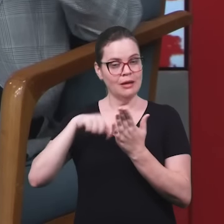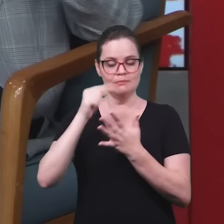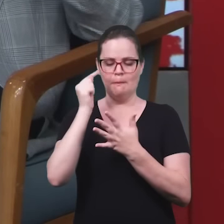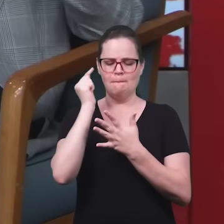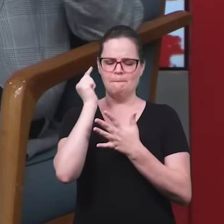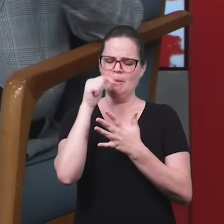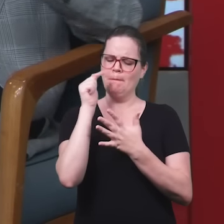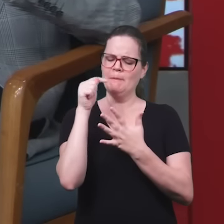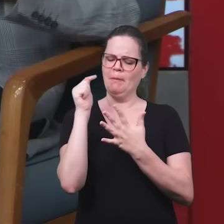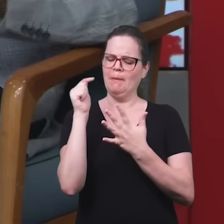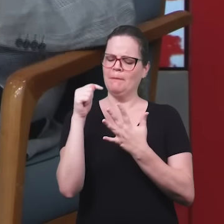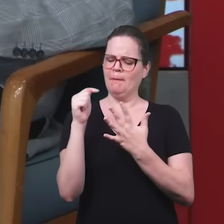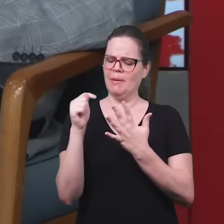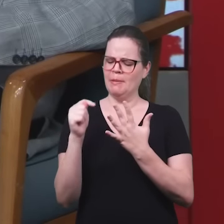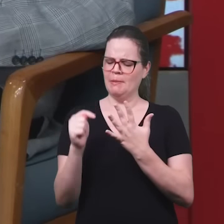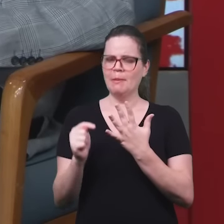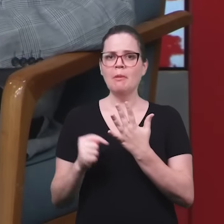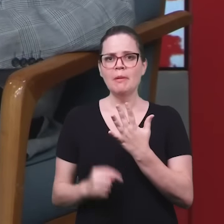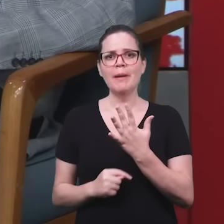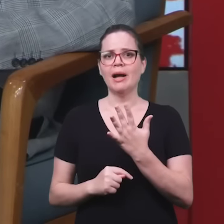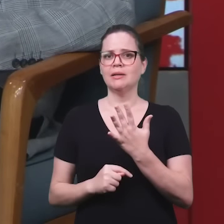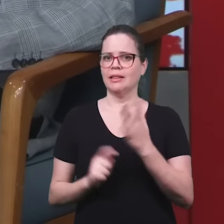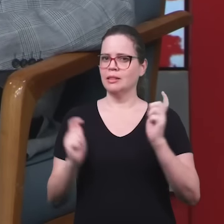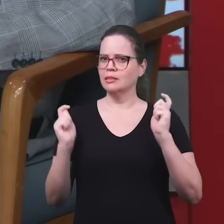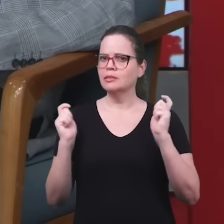você tem um conjunto